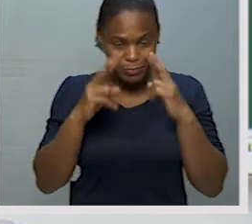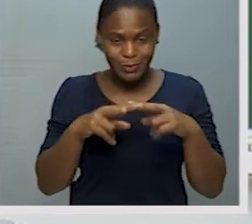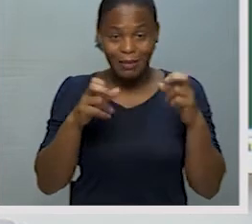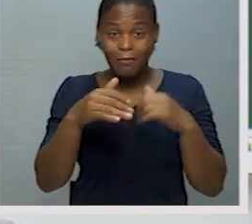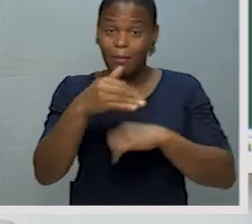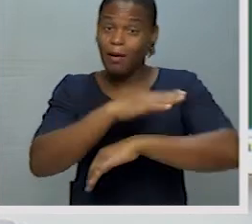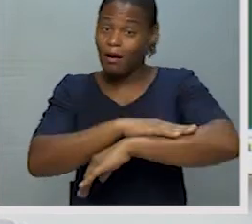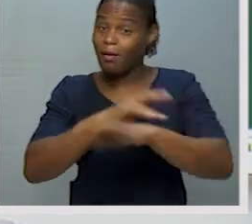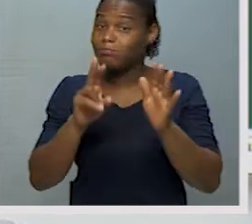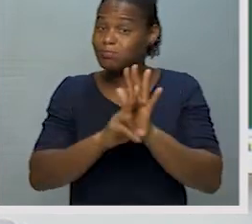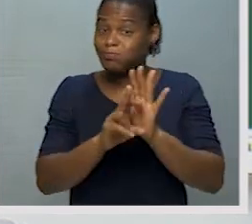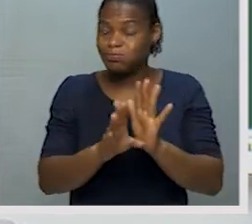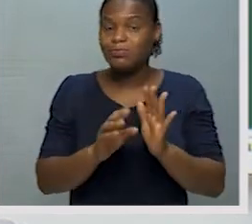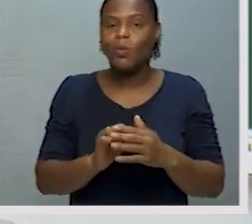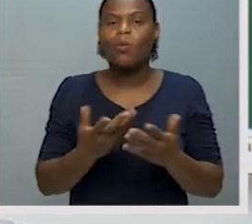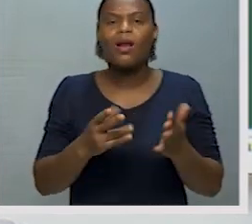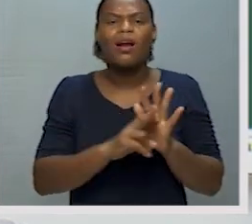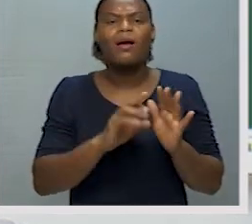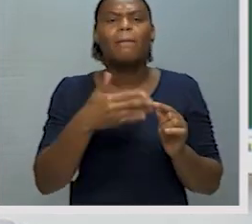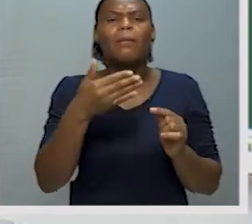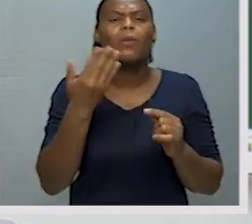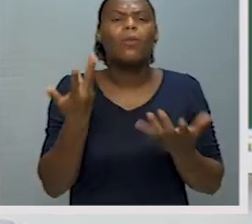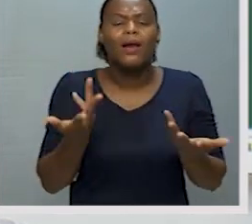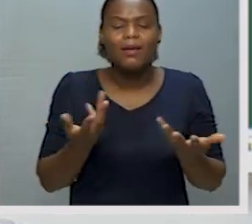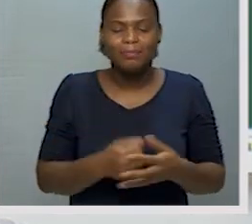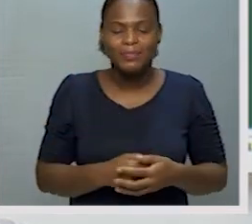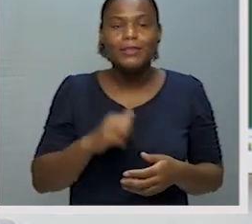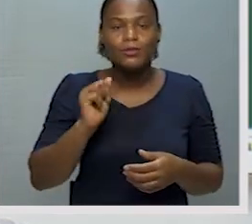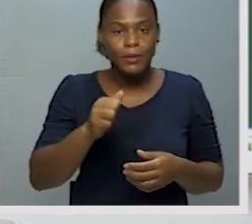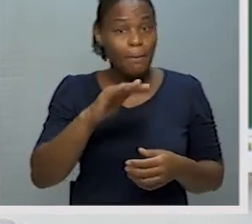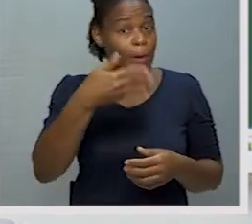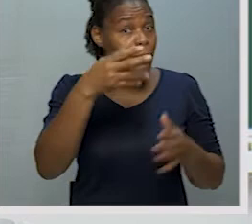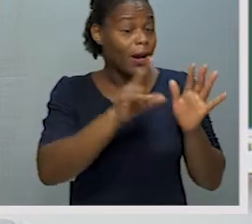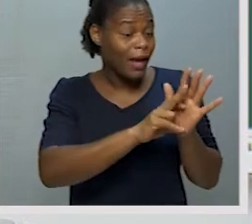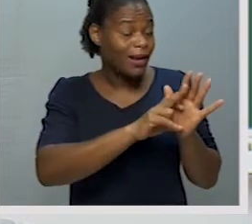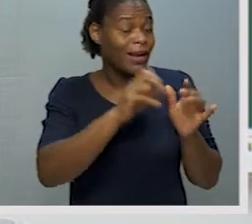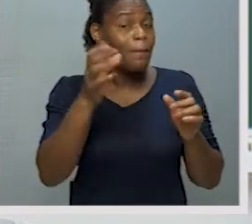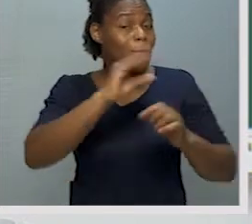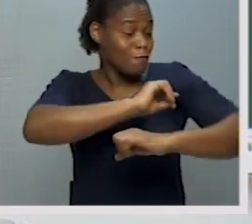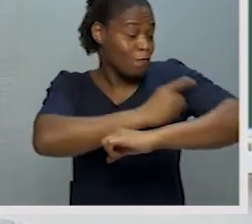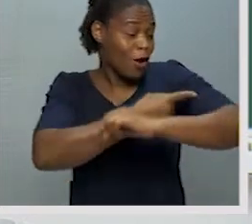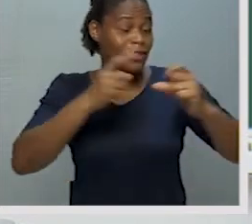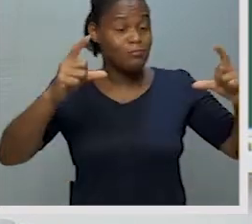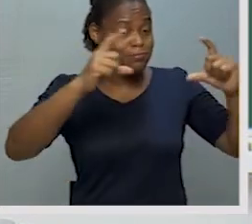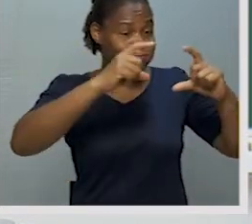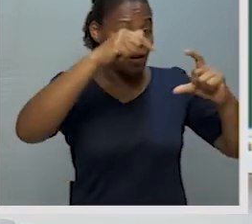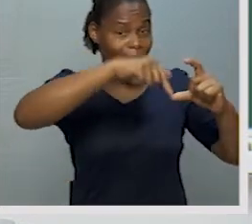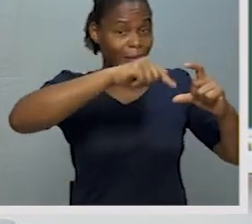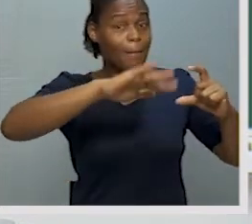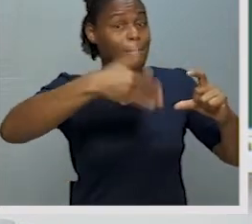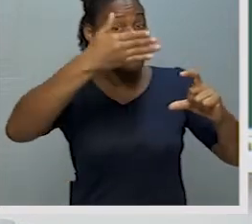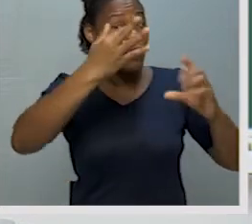vamos obedecer às regras. Qual era a primeira regra? Exatamente, o que está dentro do parênteses.